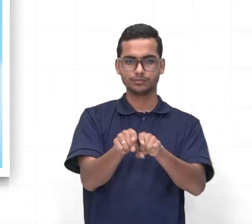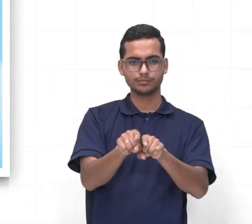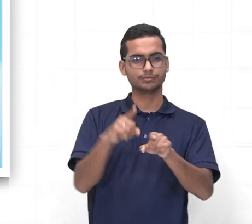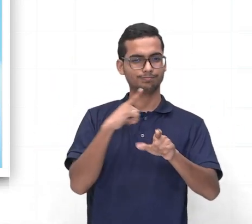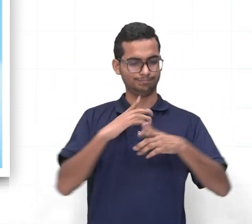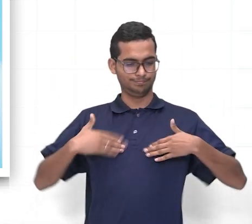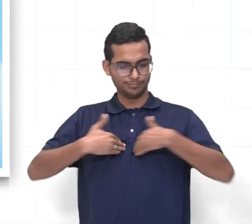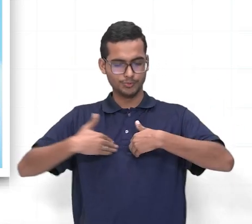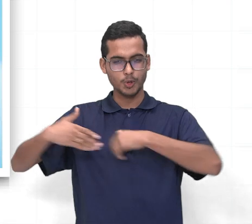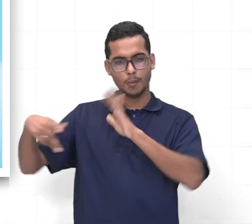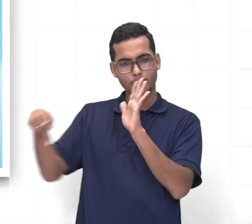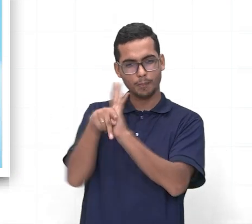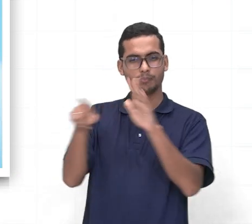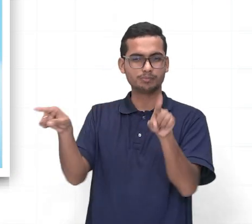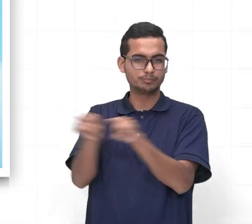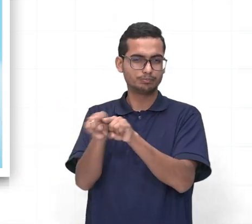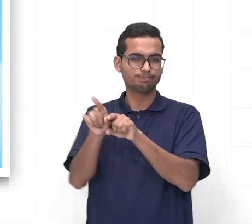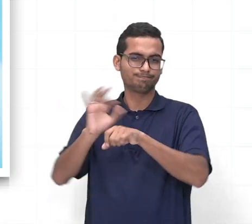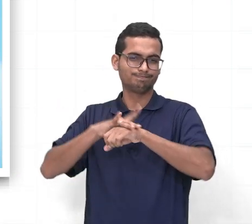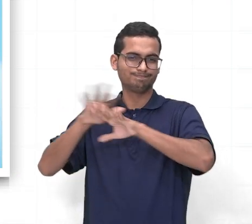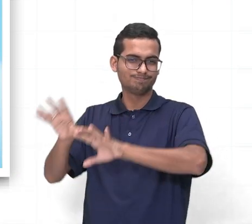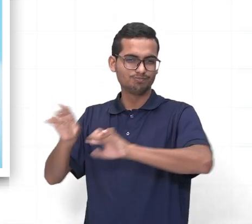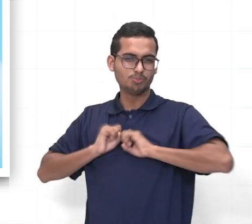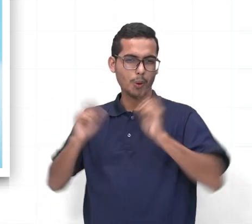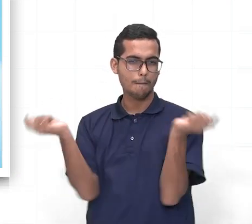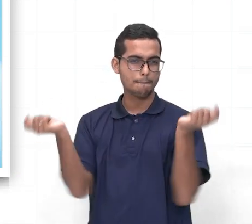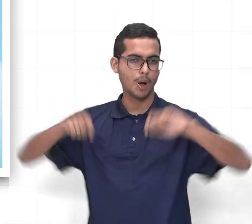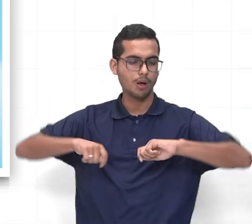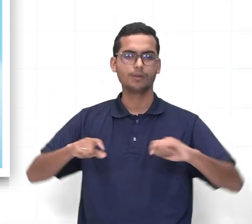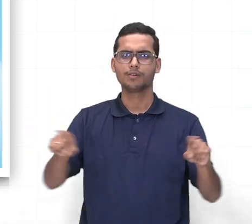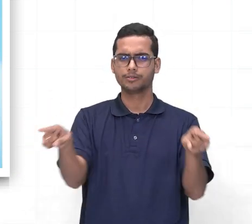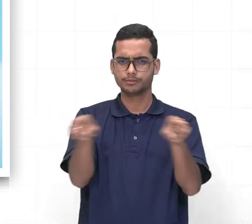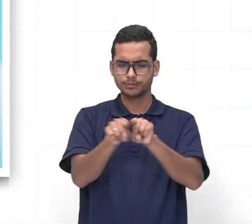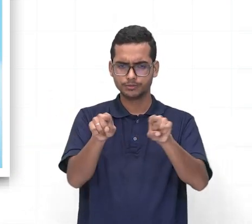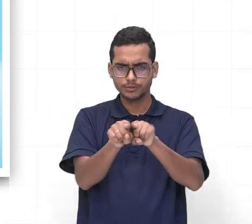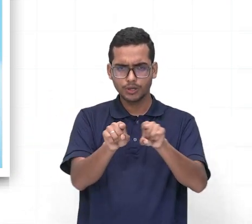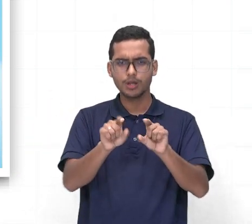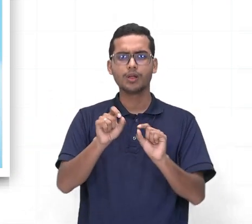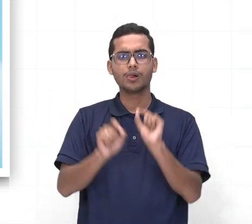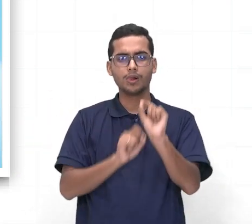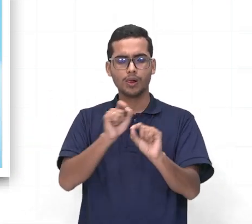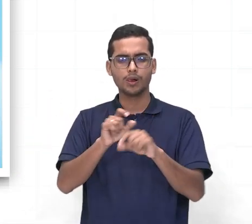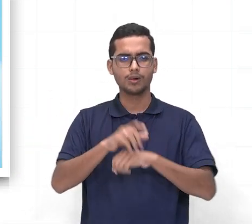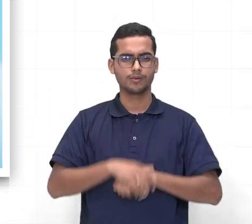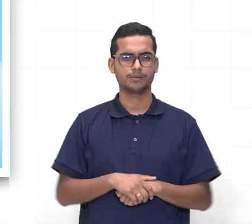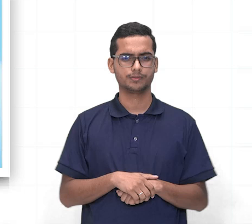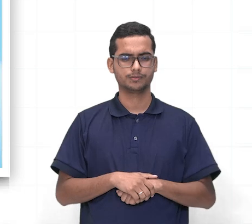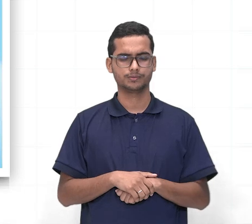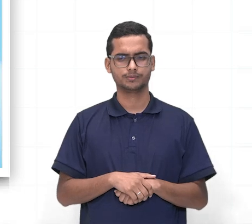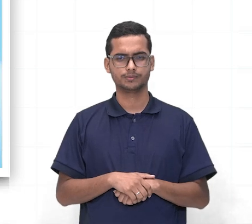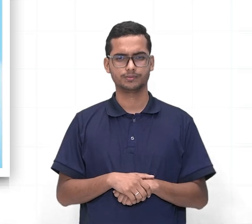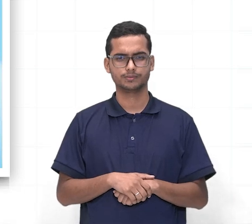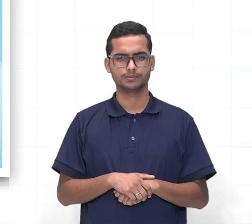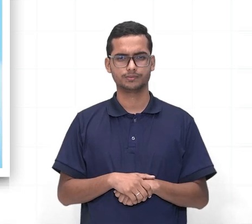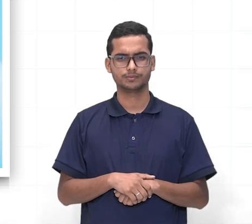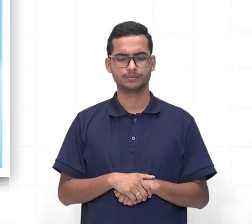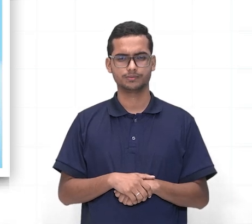seus animais também, né, fazendo com que haja essa